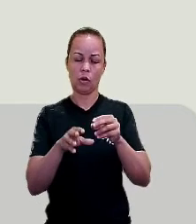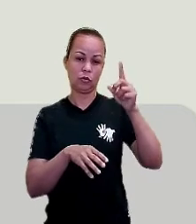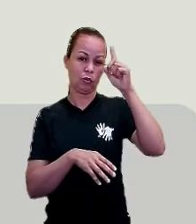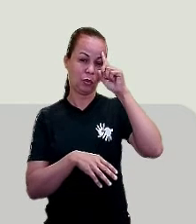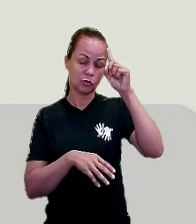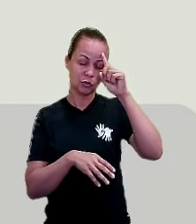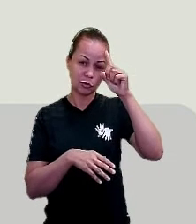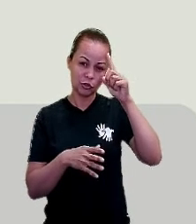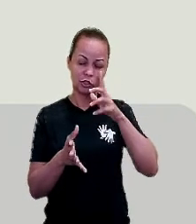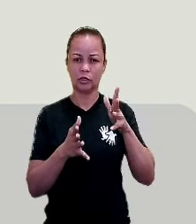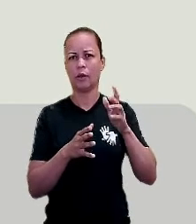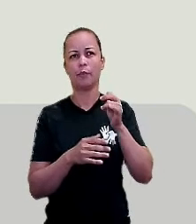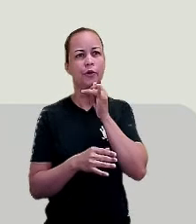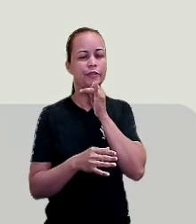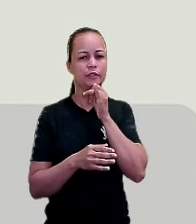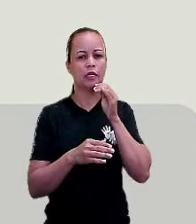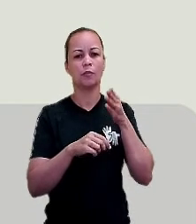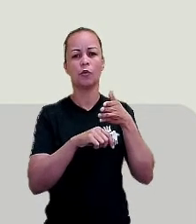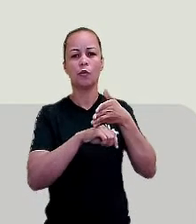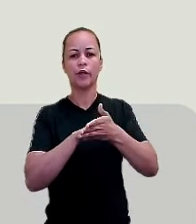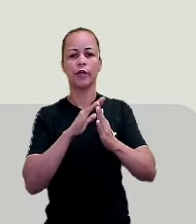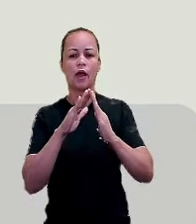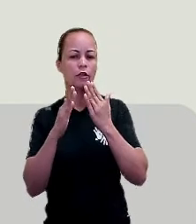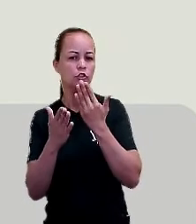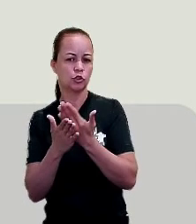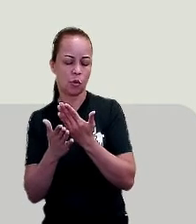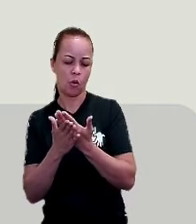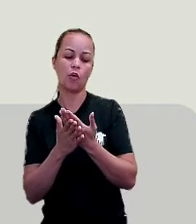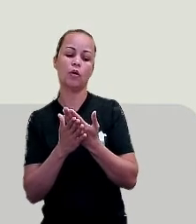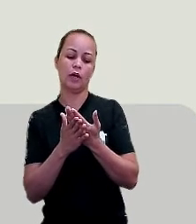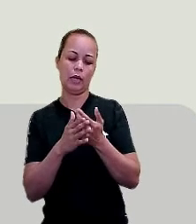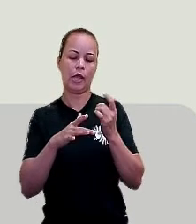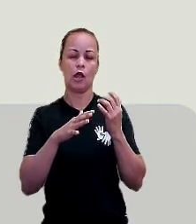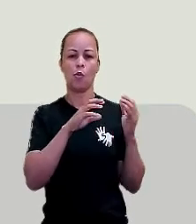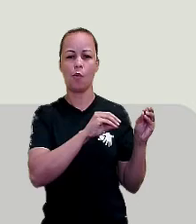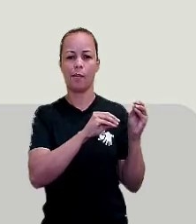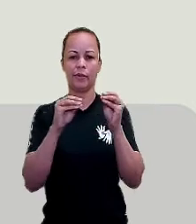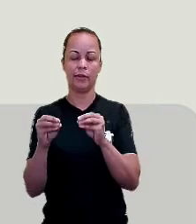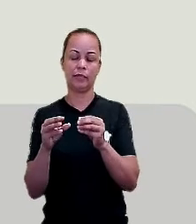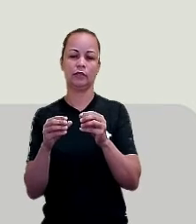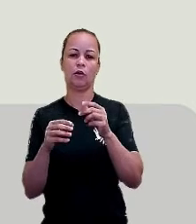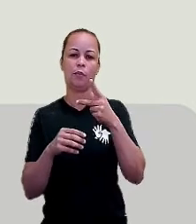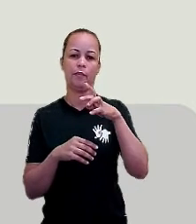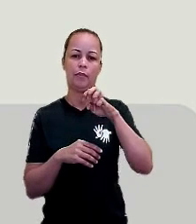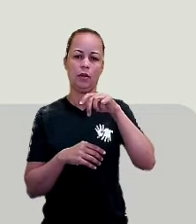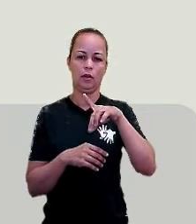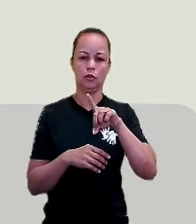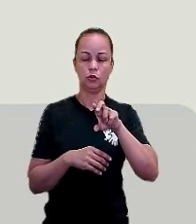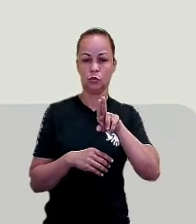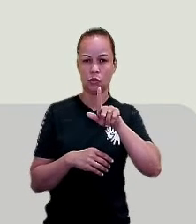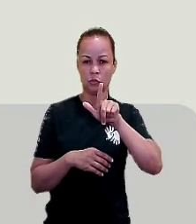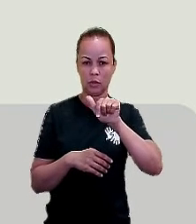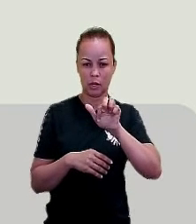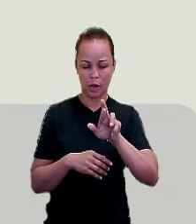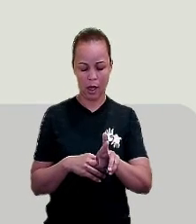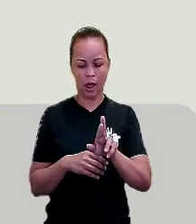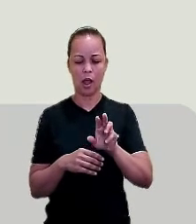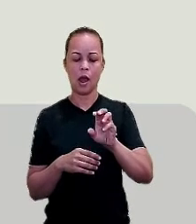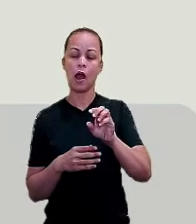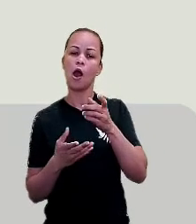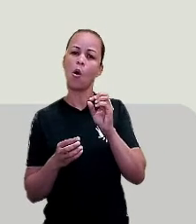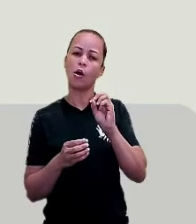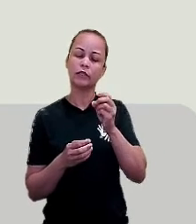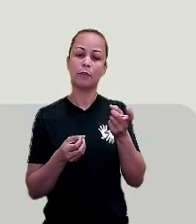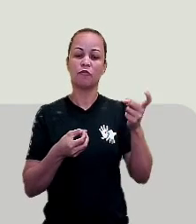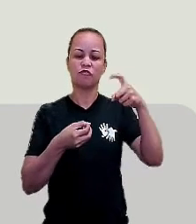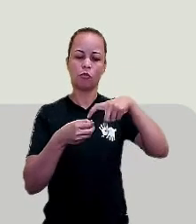diariamente. E a escola já é a migração pendular. Depois voltar para casa, ou ir ao supermercado e retornar ao lar. Já